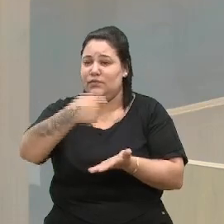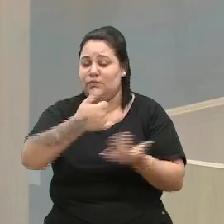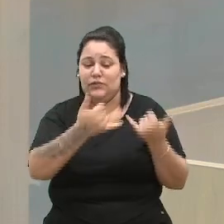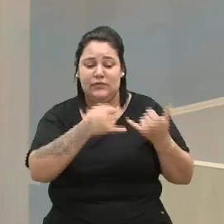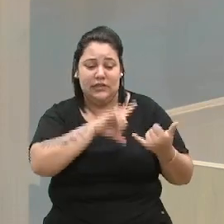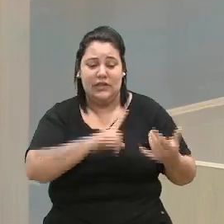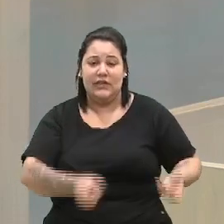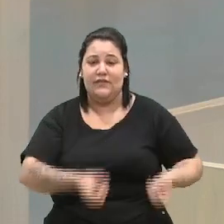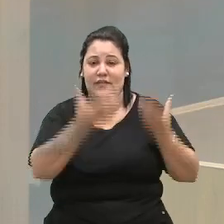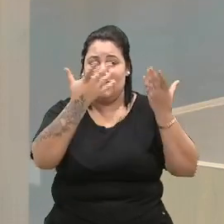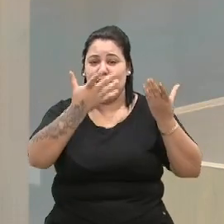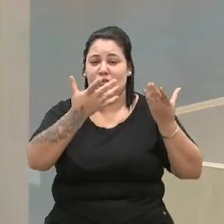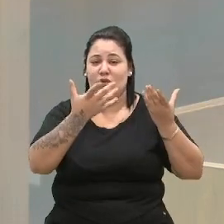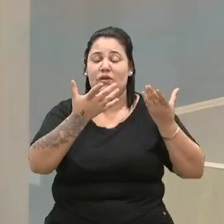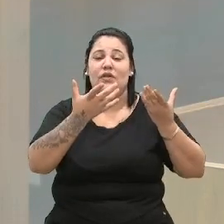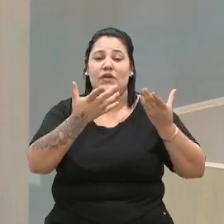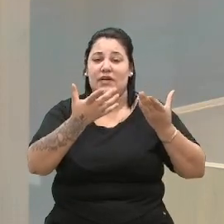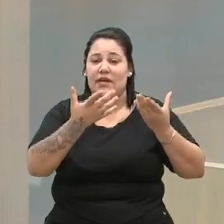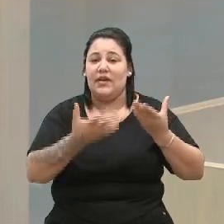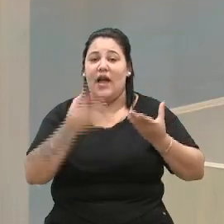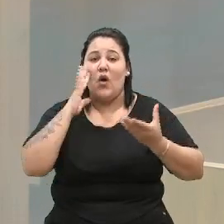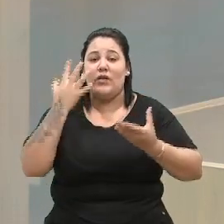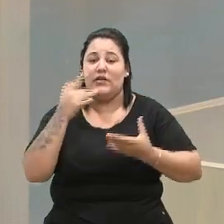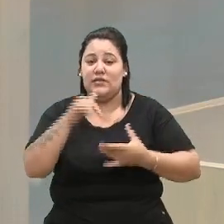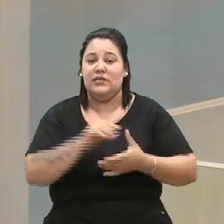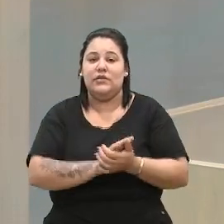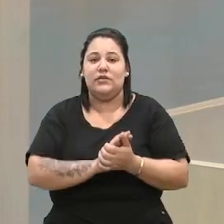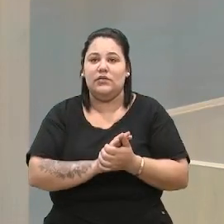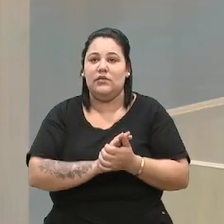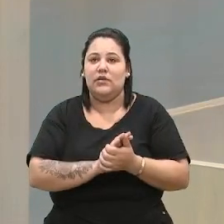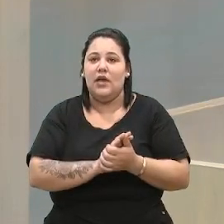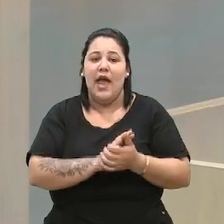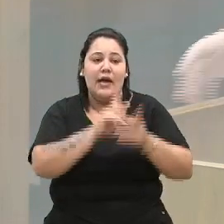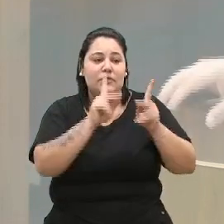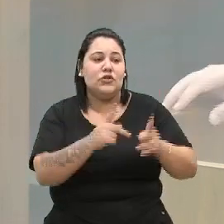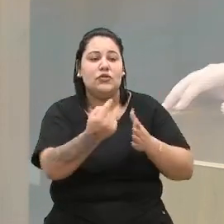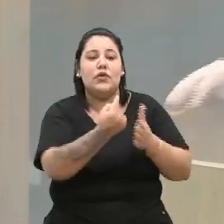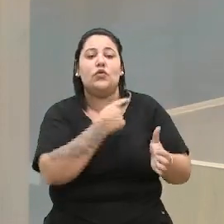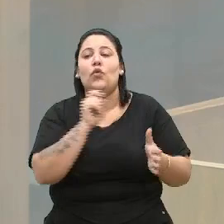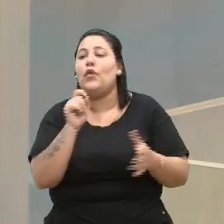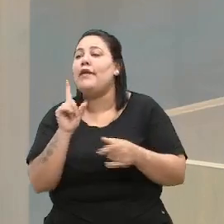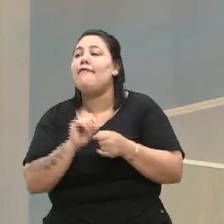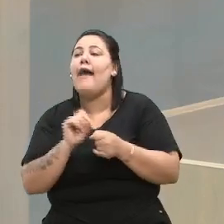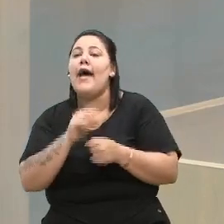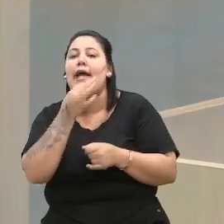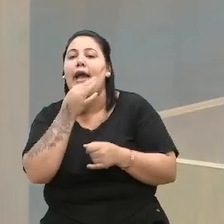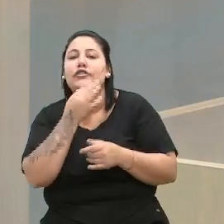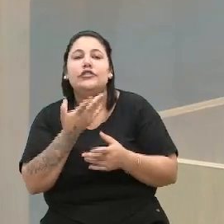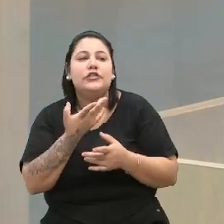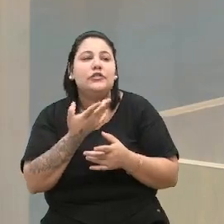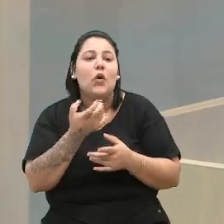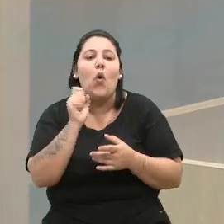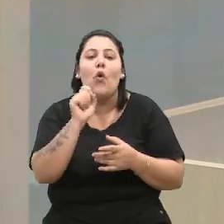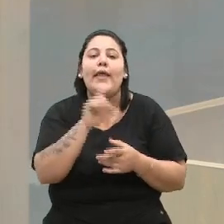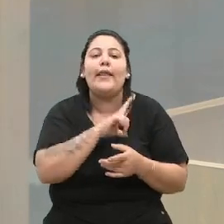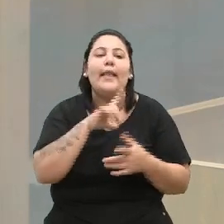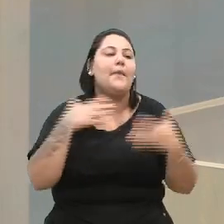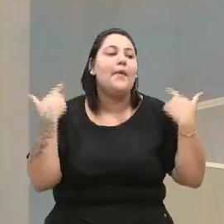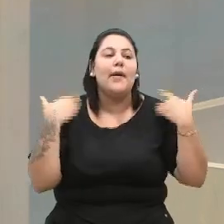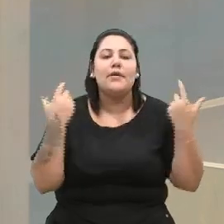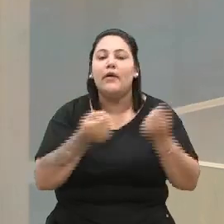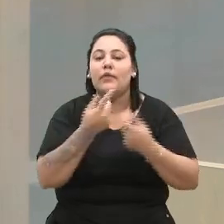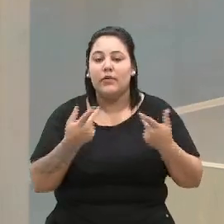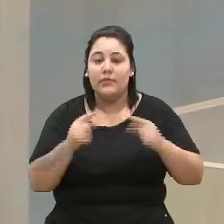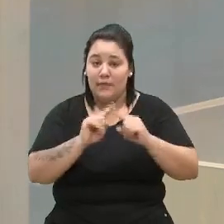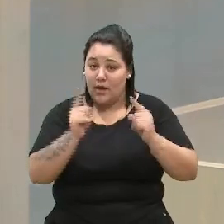na cidade, quando a gente tem dificuldade de dizer o que fazer em Caxias, e nós temos muito o que fazer em Caxias, mas nós precisamos educar a cidade,